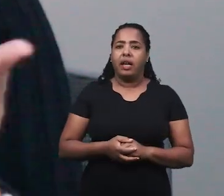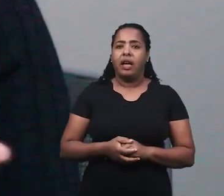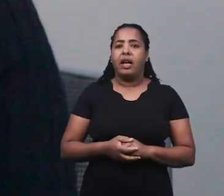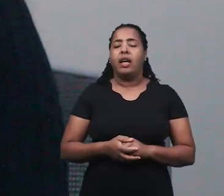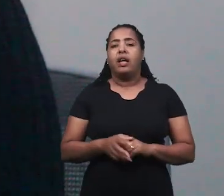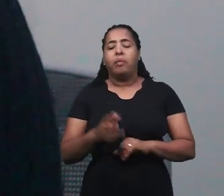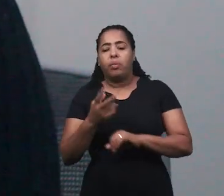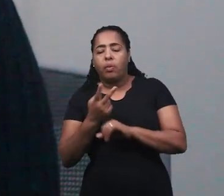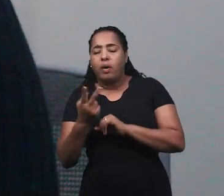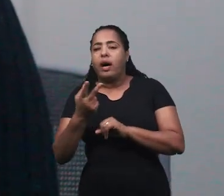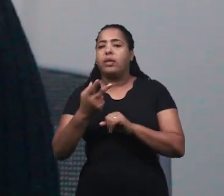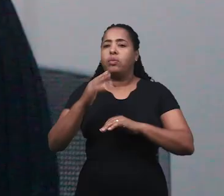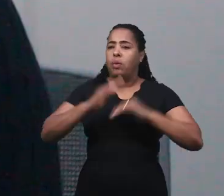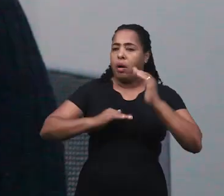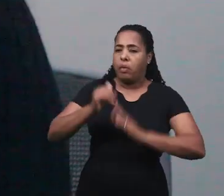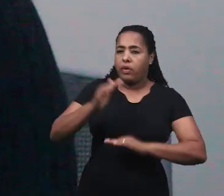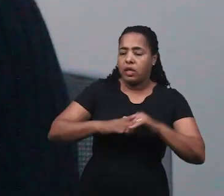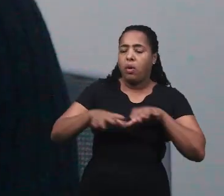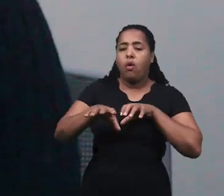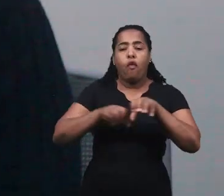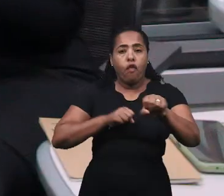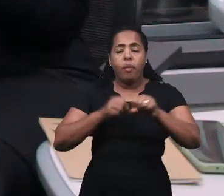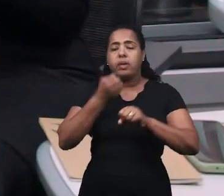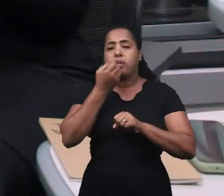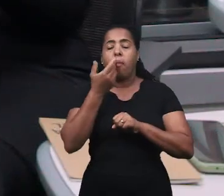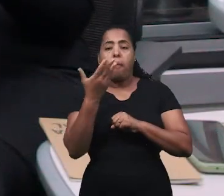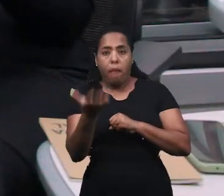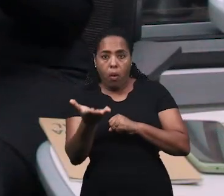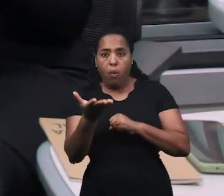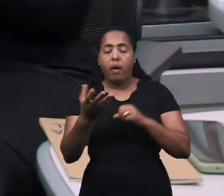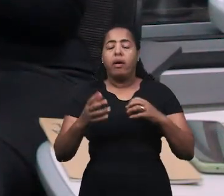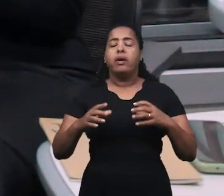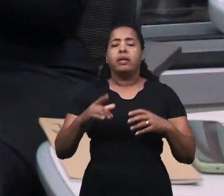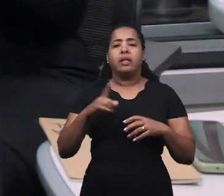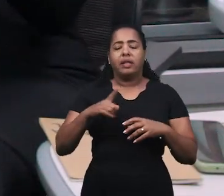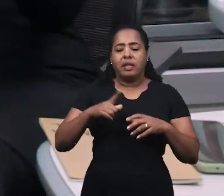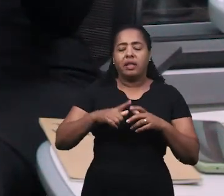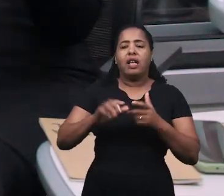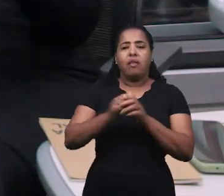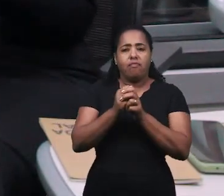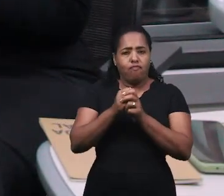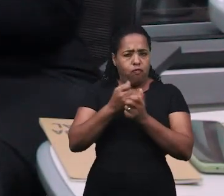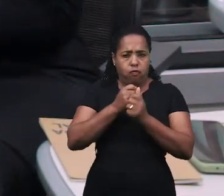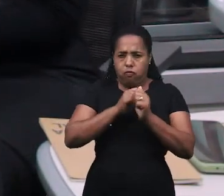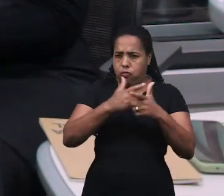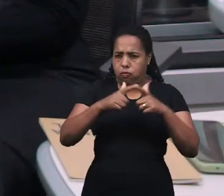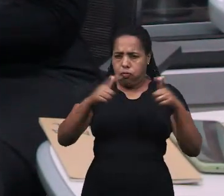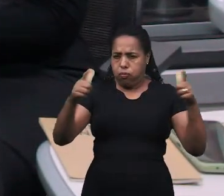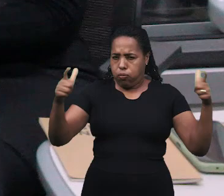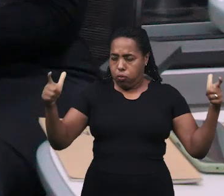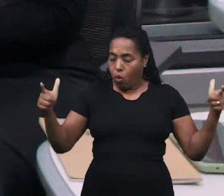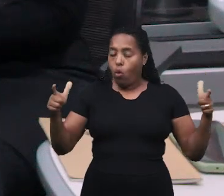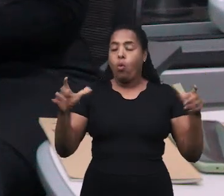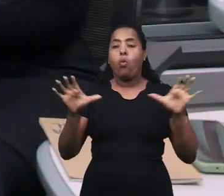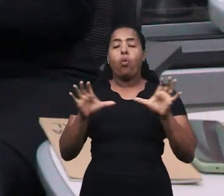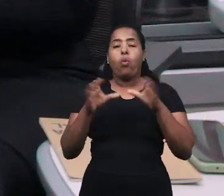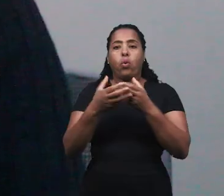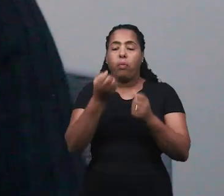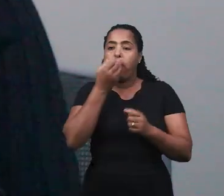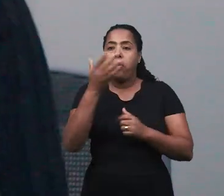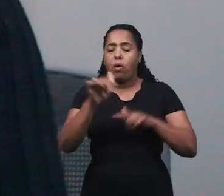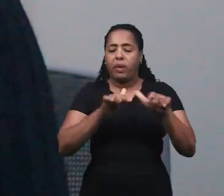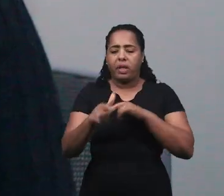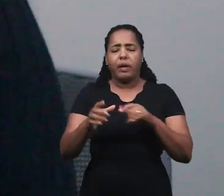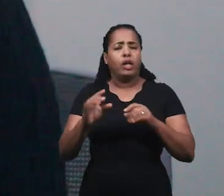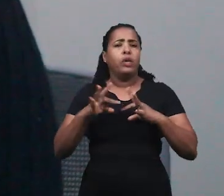de procurar ter uma boa profissão, uma boa formação. Então, nós temos uma seara maravilhosa para trabalhar. Então, toda